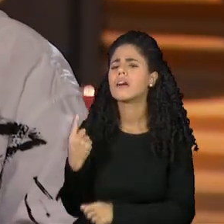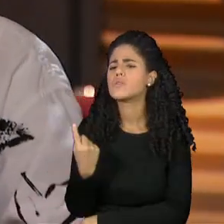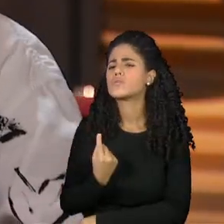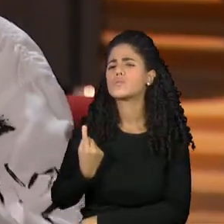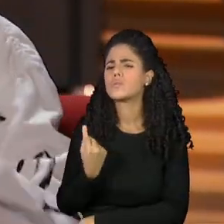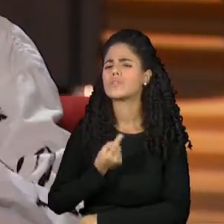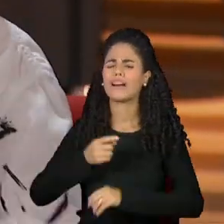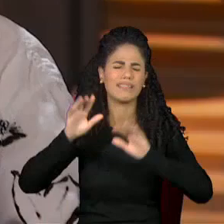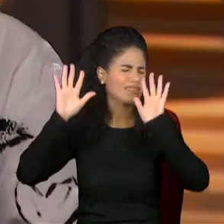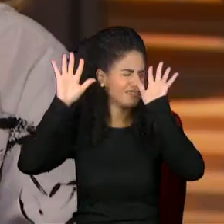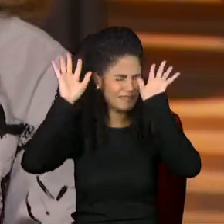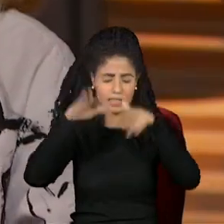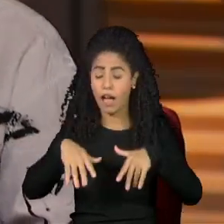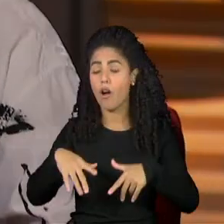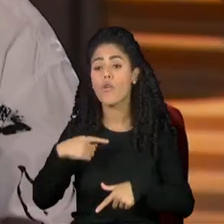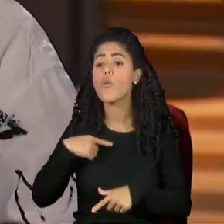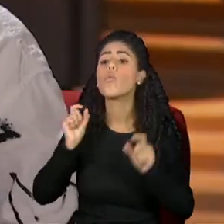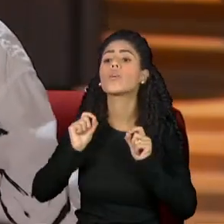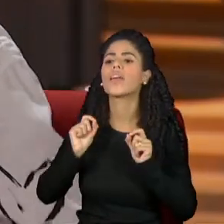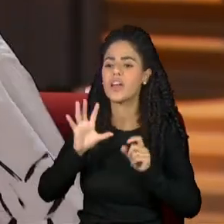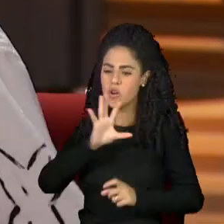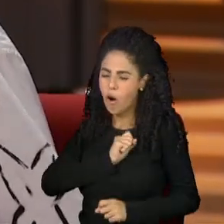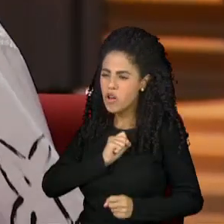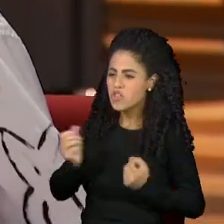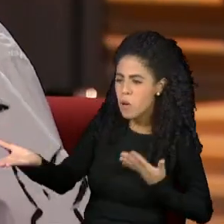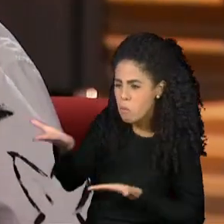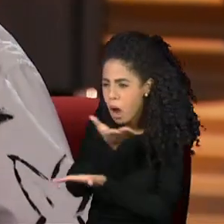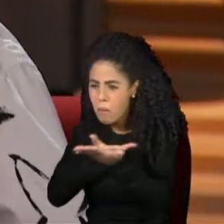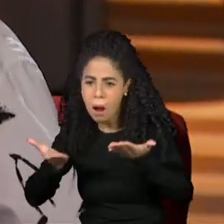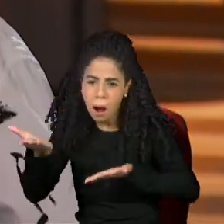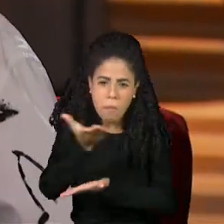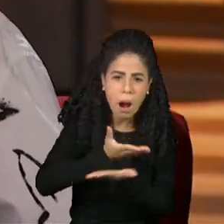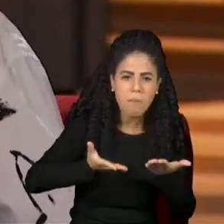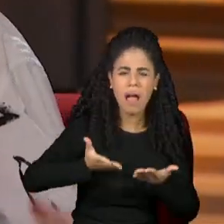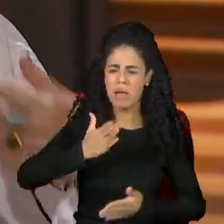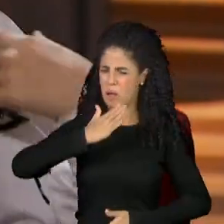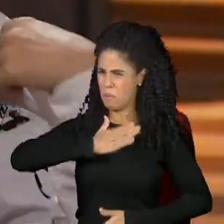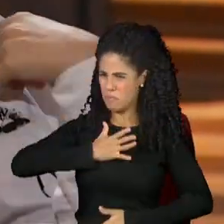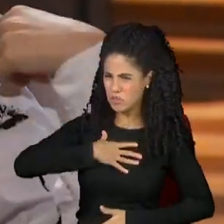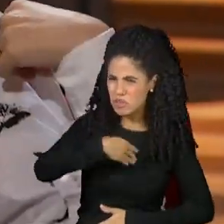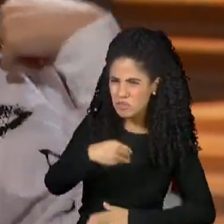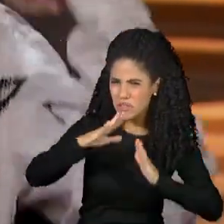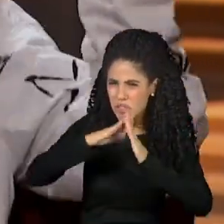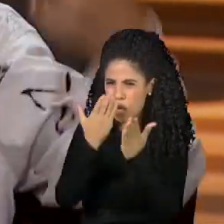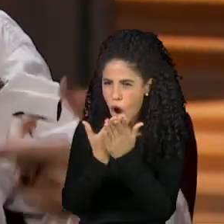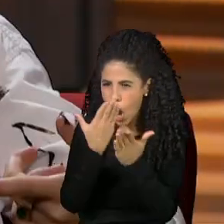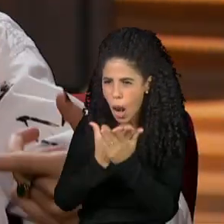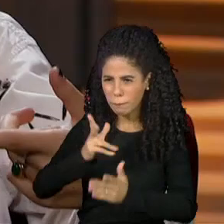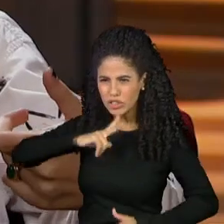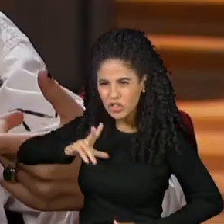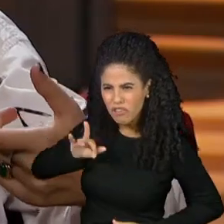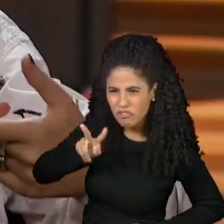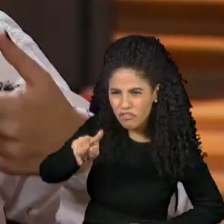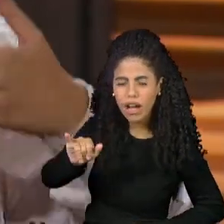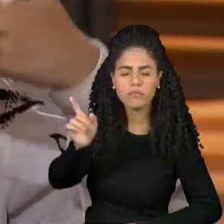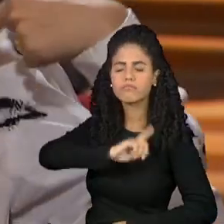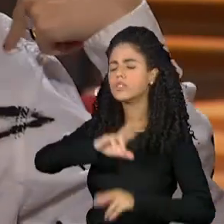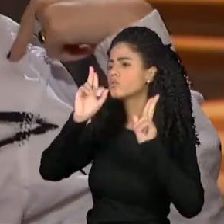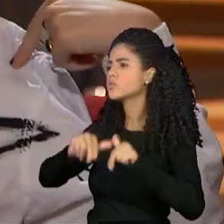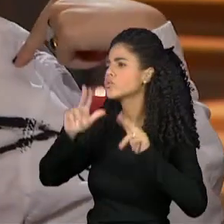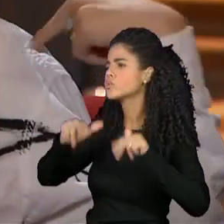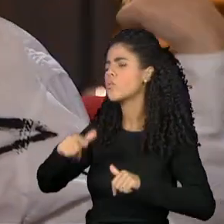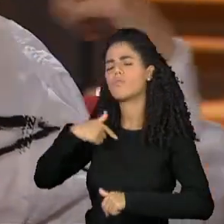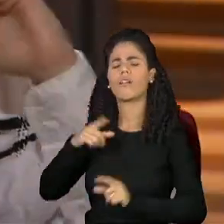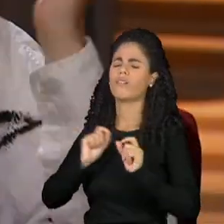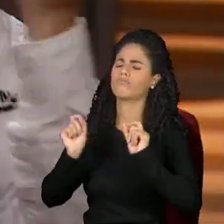odeio todos seus filhos eu acho fazendo programa para ficar Registrado um filho nunca outra escola particular porque eu acho que é os pais não conseguem sacola uma empresa